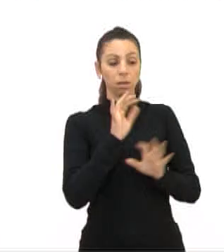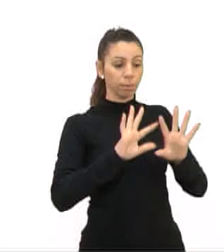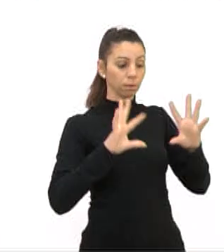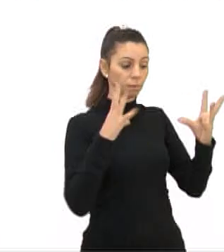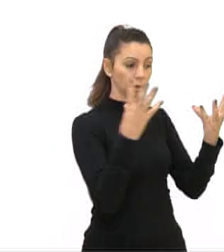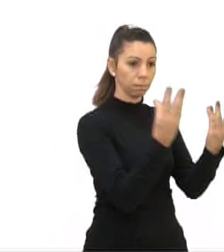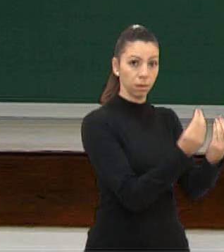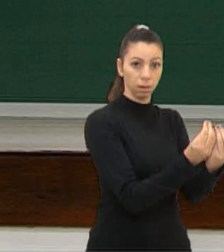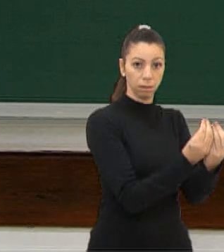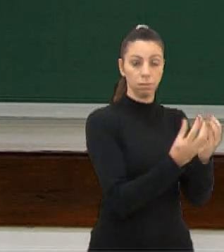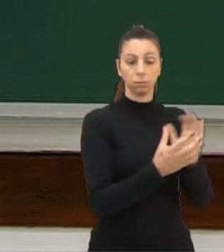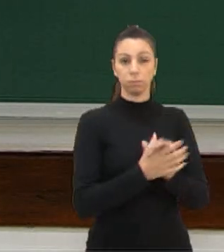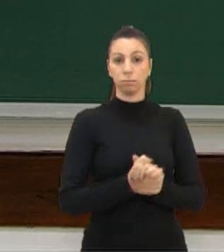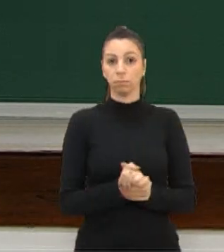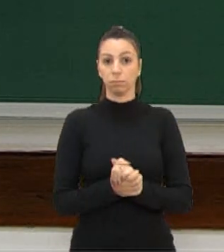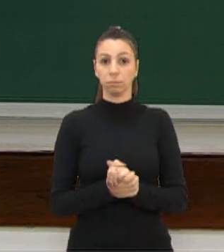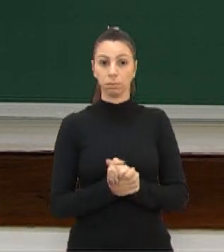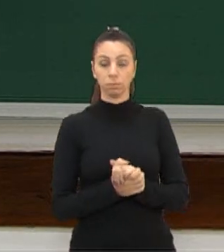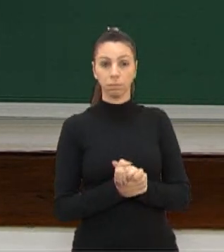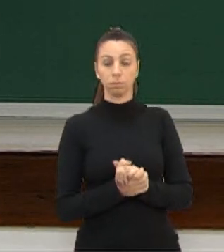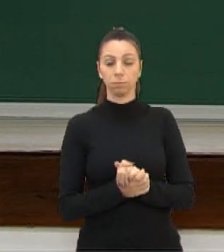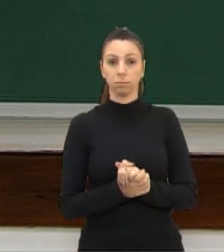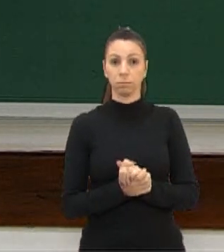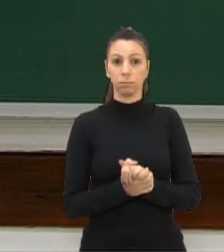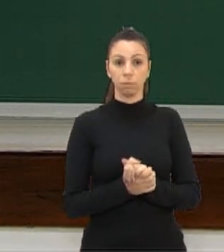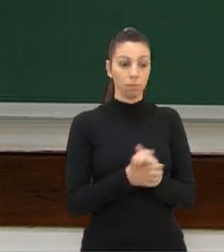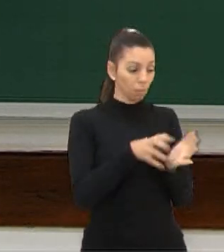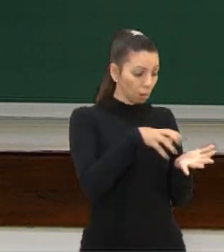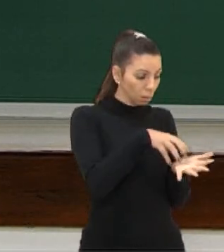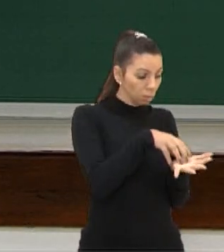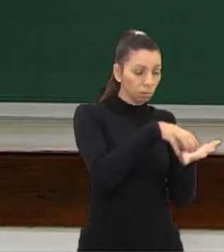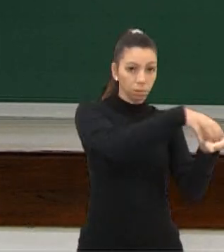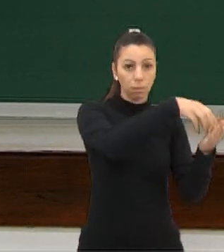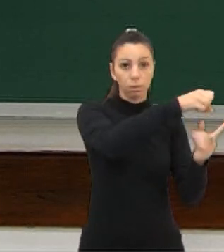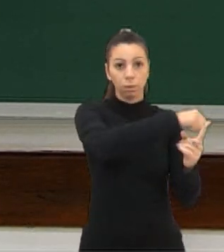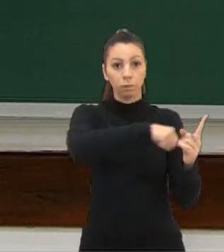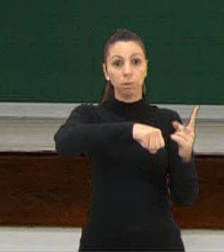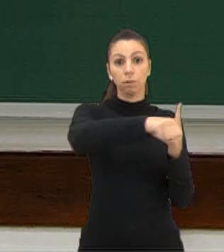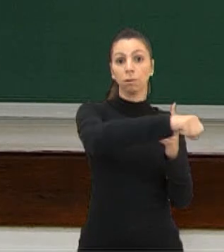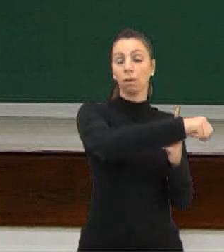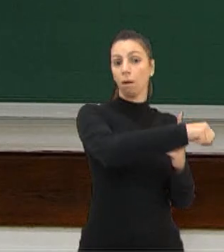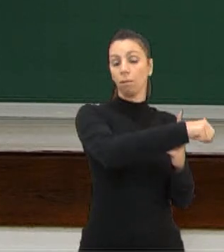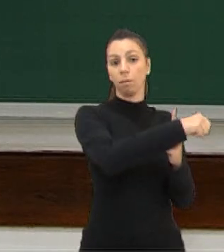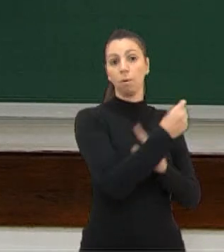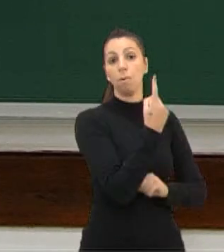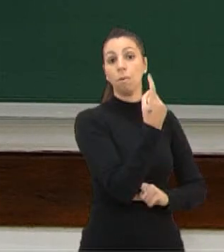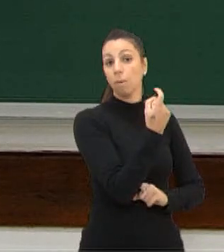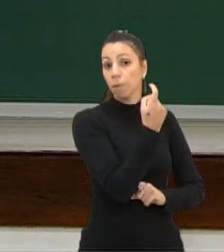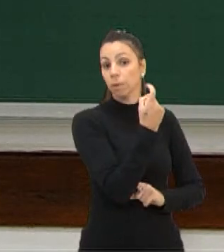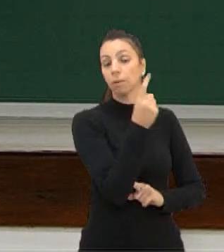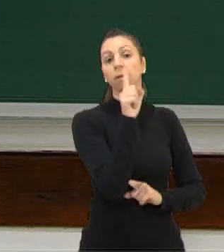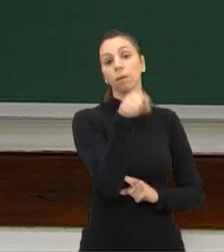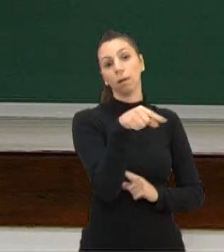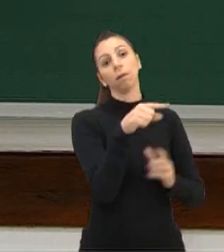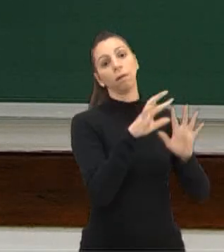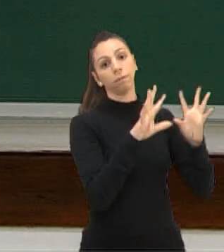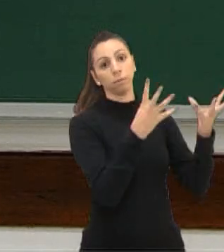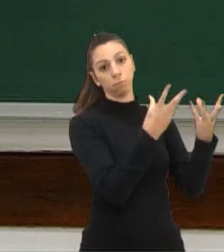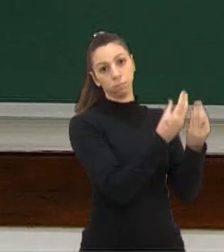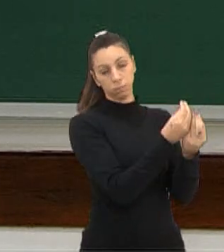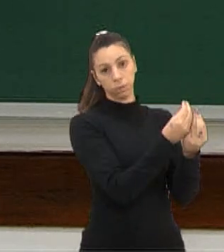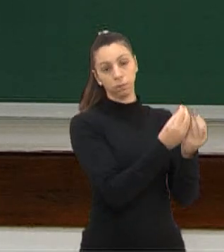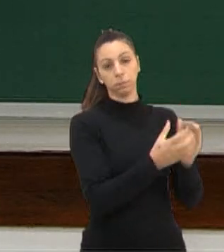Então, aluno, a única instituição social primária é a família.